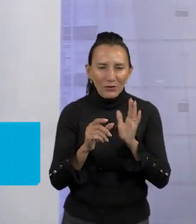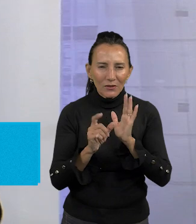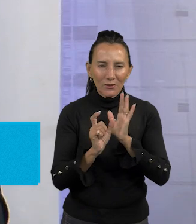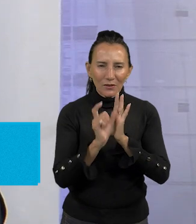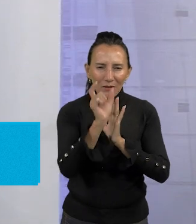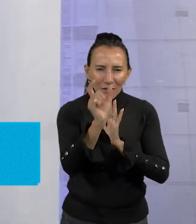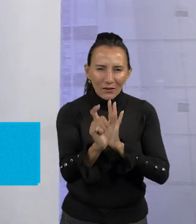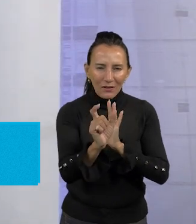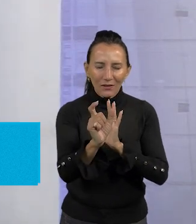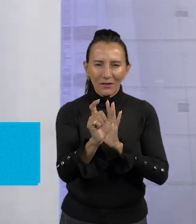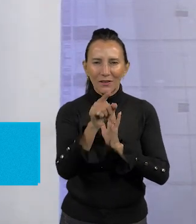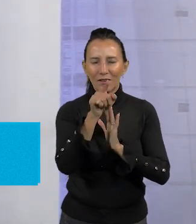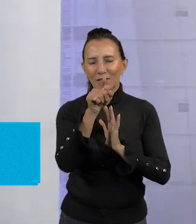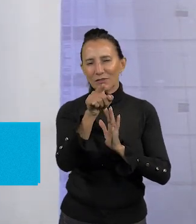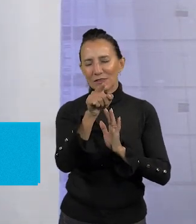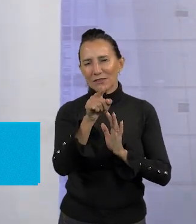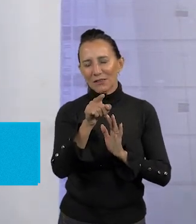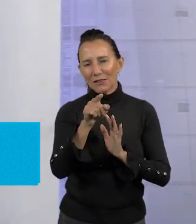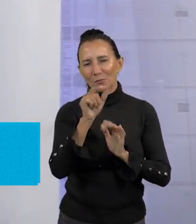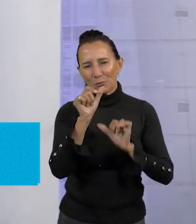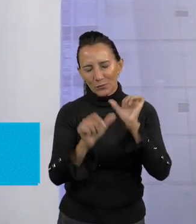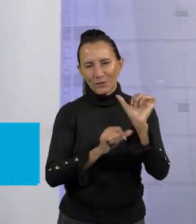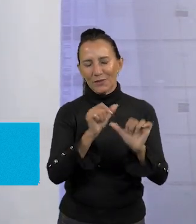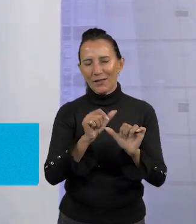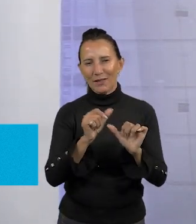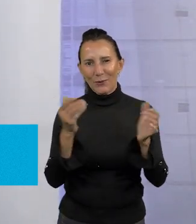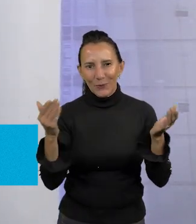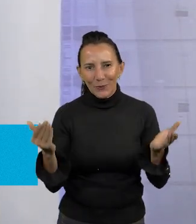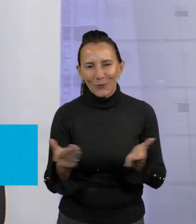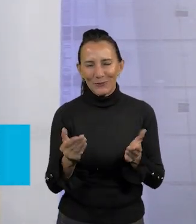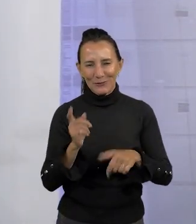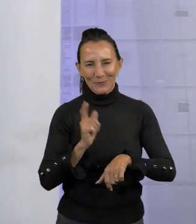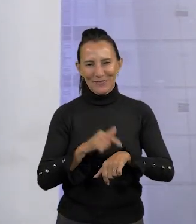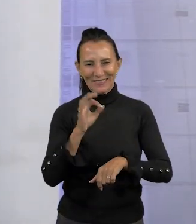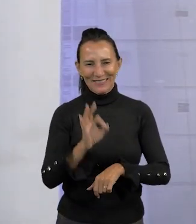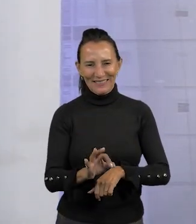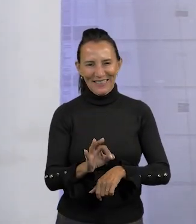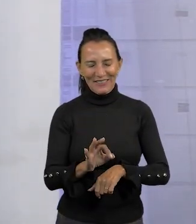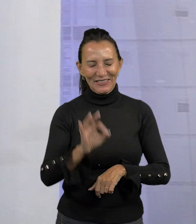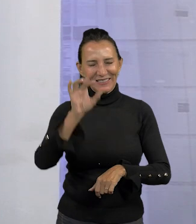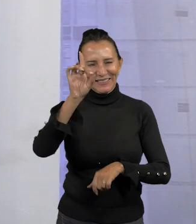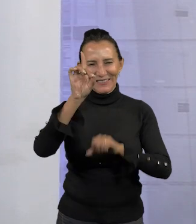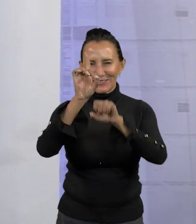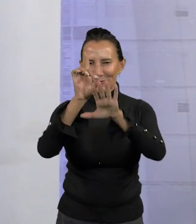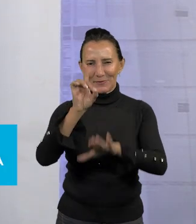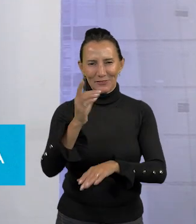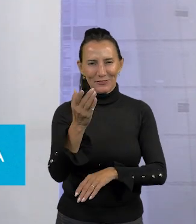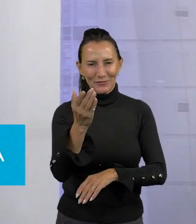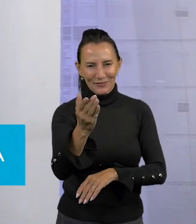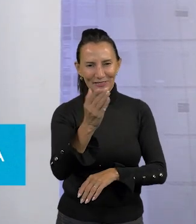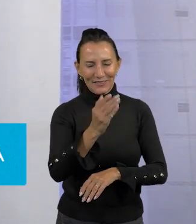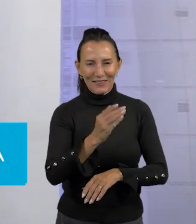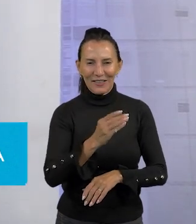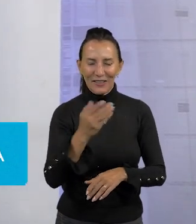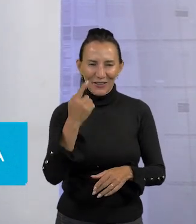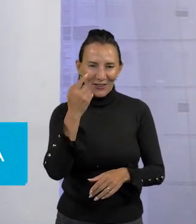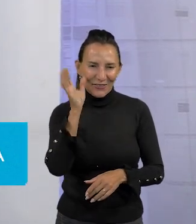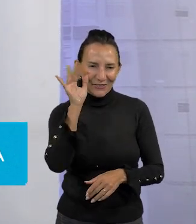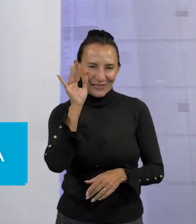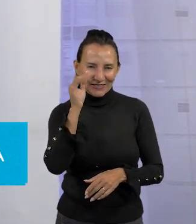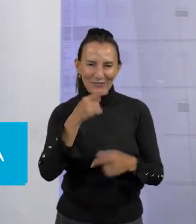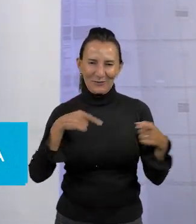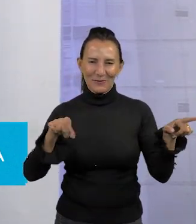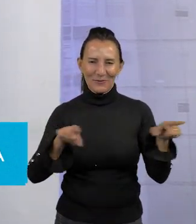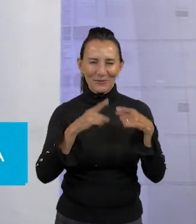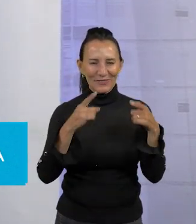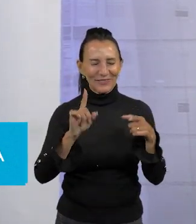mudança significativa na sua vida e é hoje Este é o momento que Deus abençoe você vamos aí com a música linda